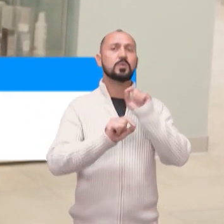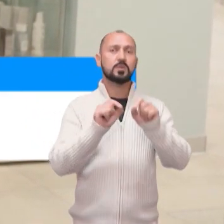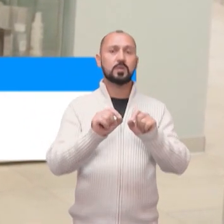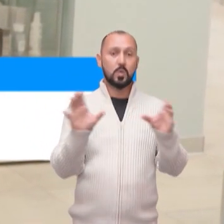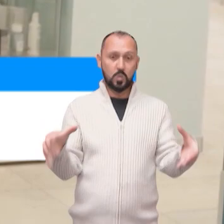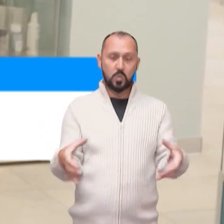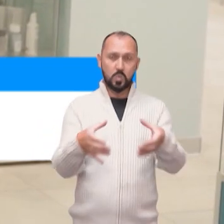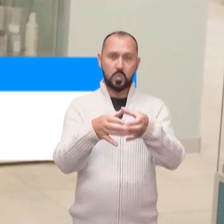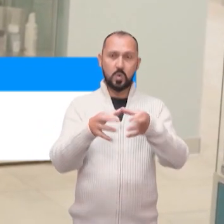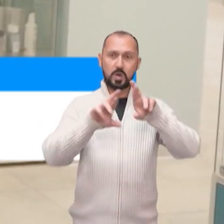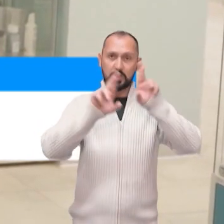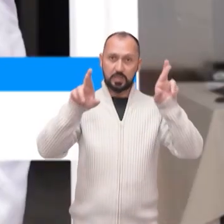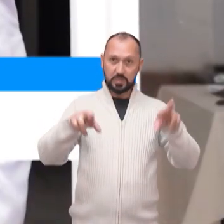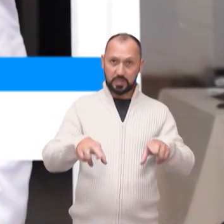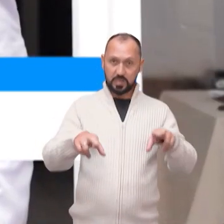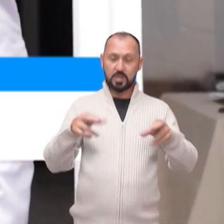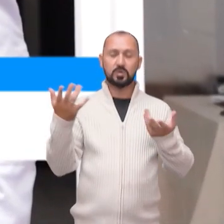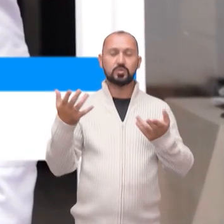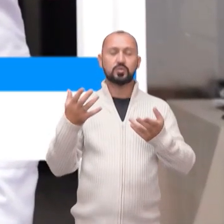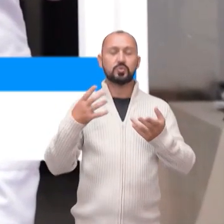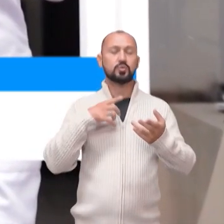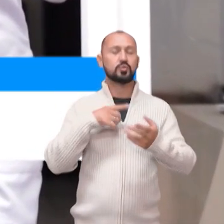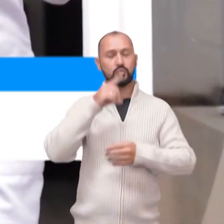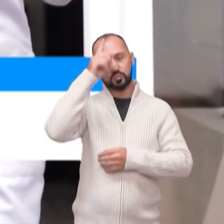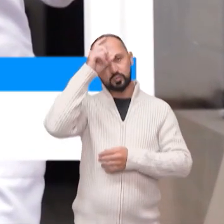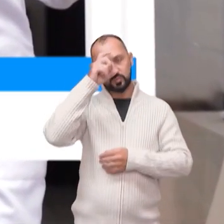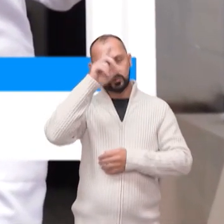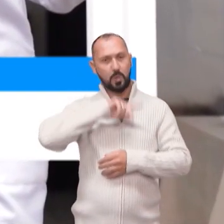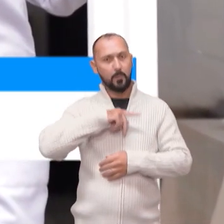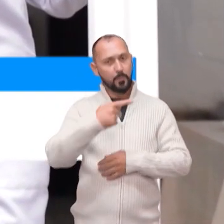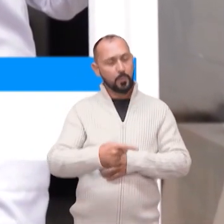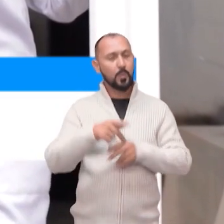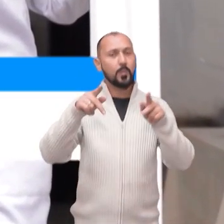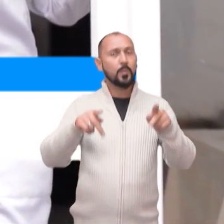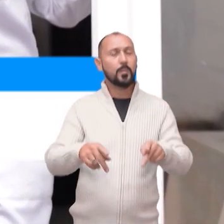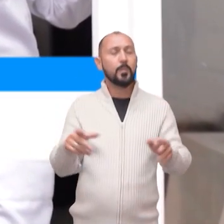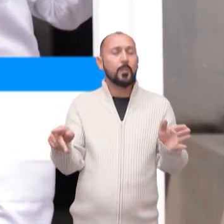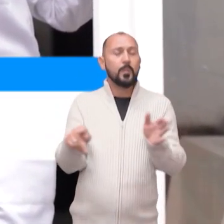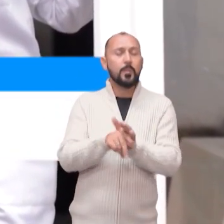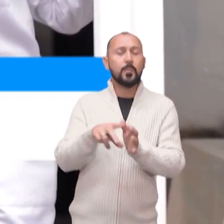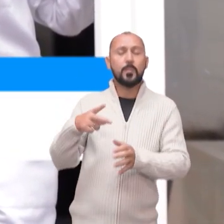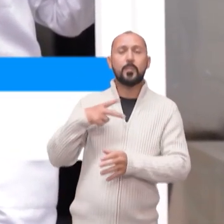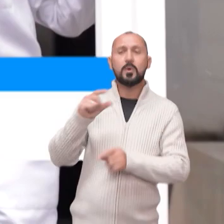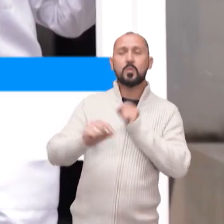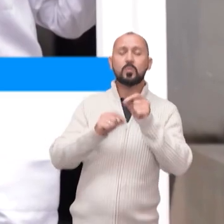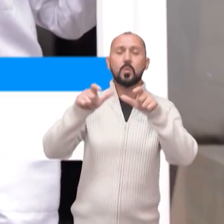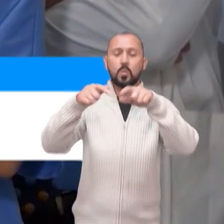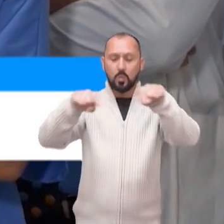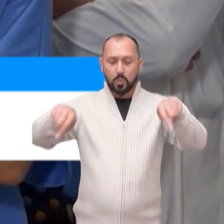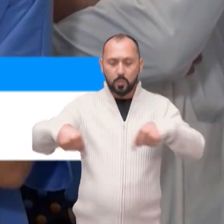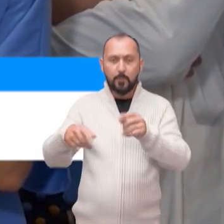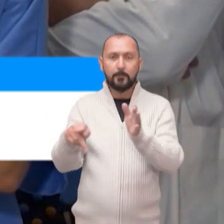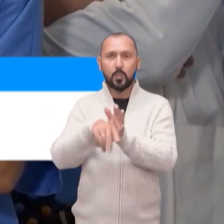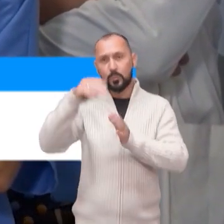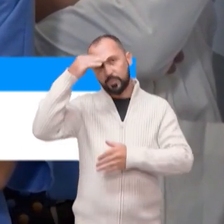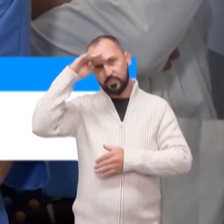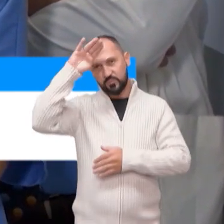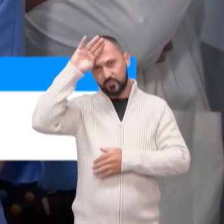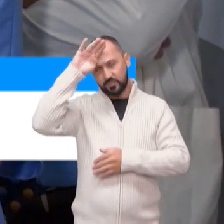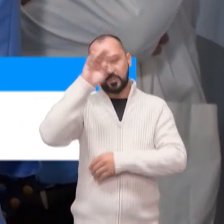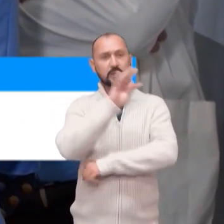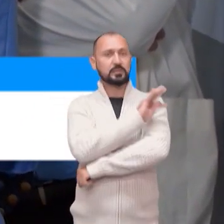redes de saúde pública e privada, como hospitais e clínicas, deverão disponibilizar condições adequadas de repouso aos